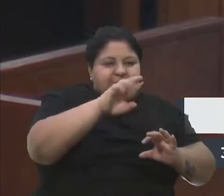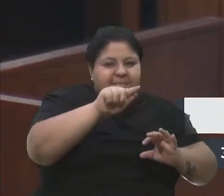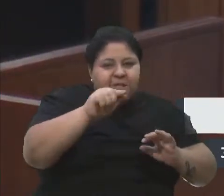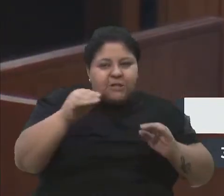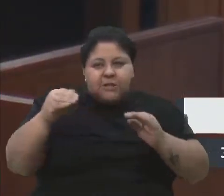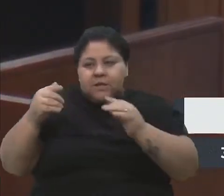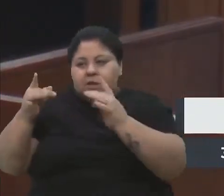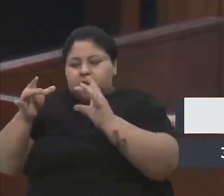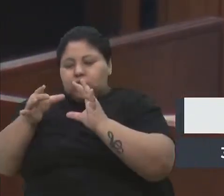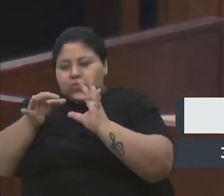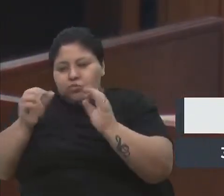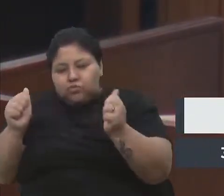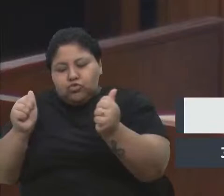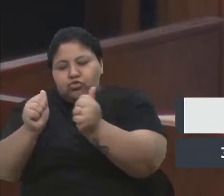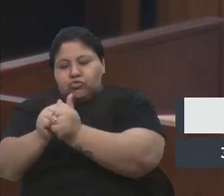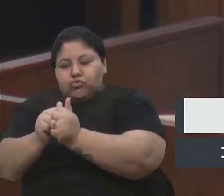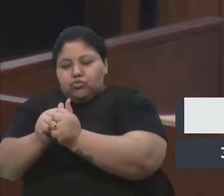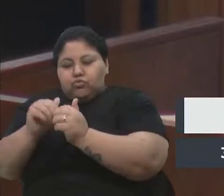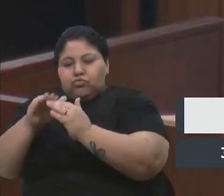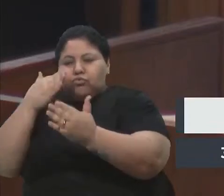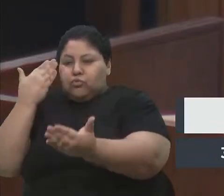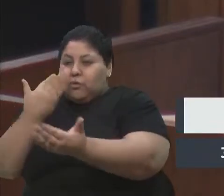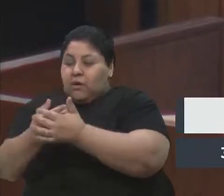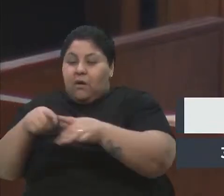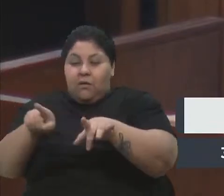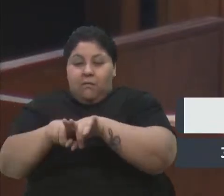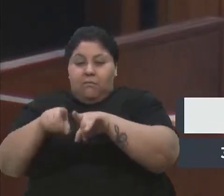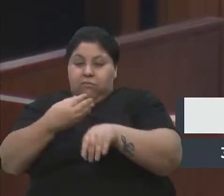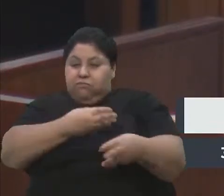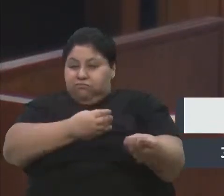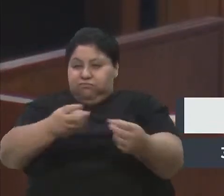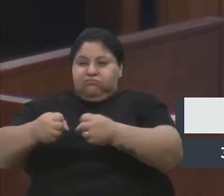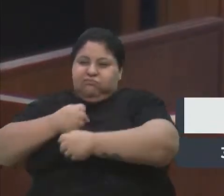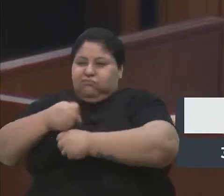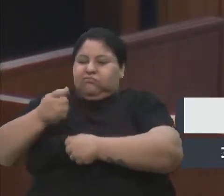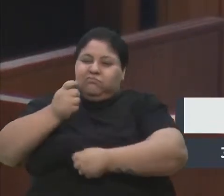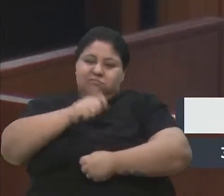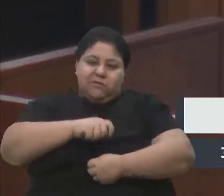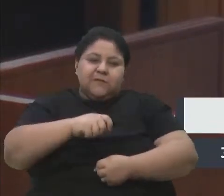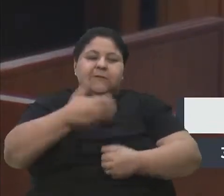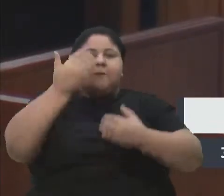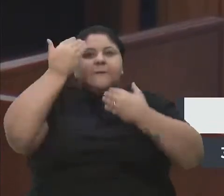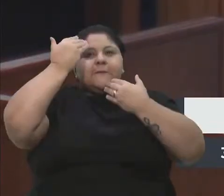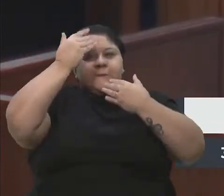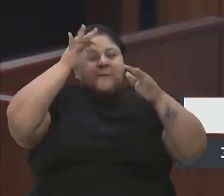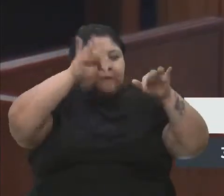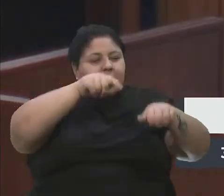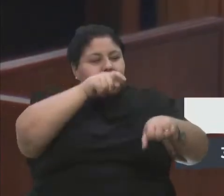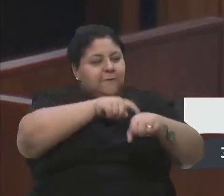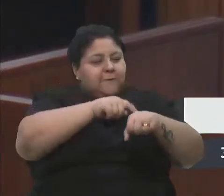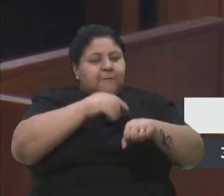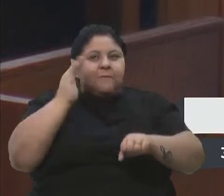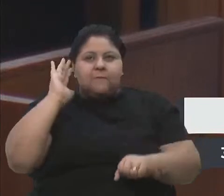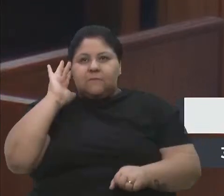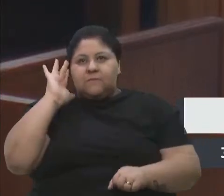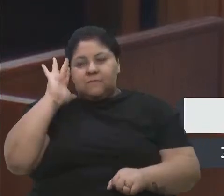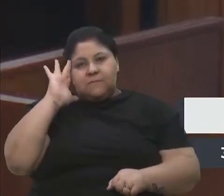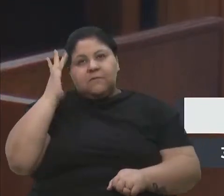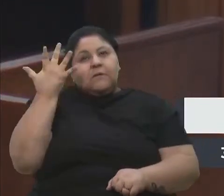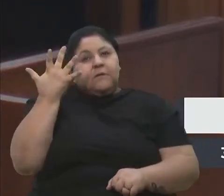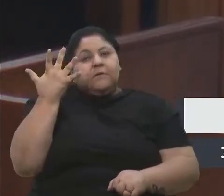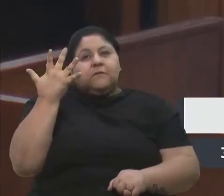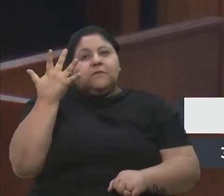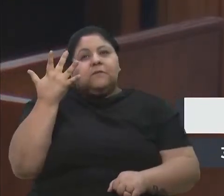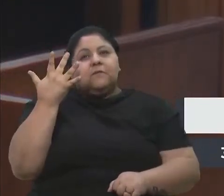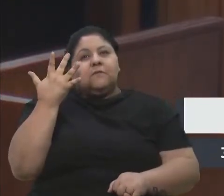por muitos anos, porque é isso que a gente precisa. Obrigada, infelizmente. Encerrou o tempo, não consegui dar